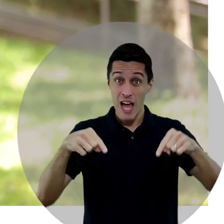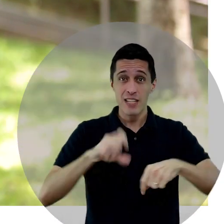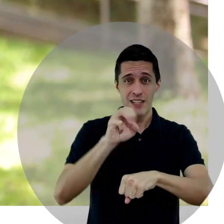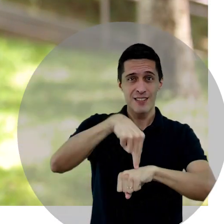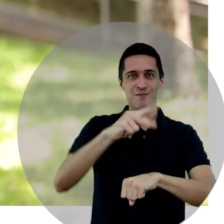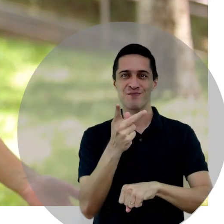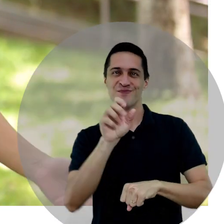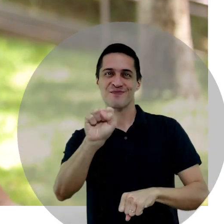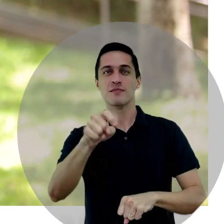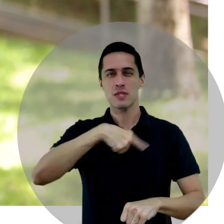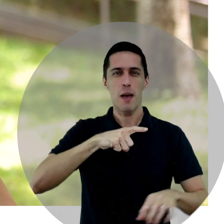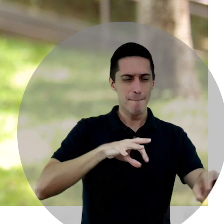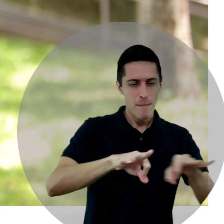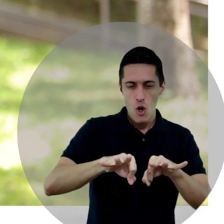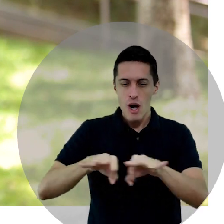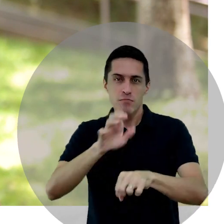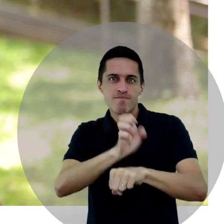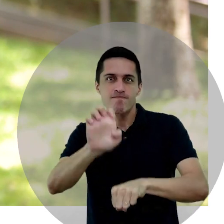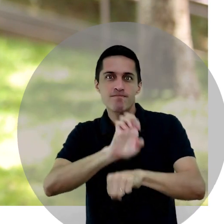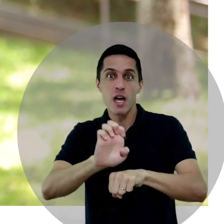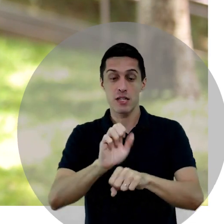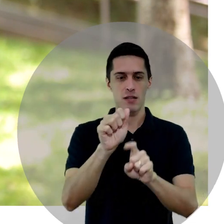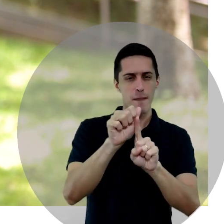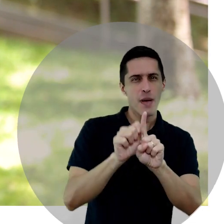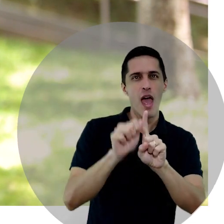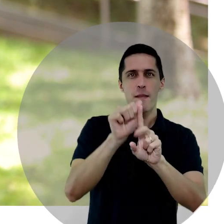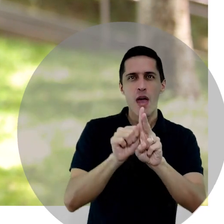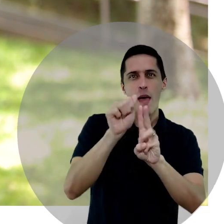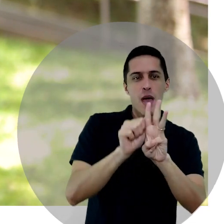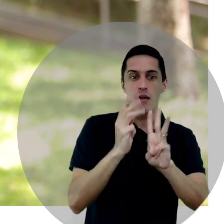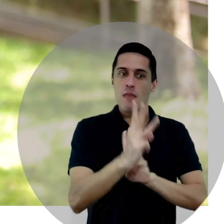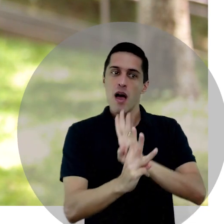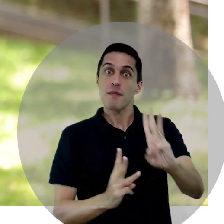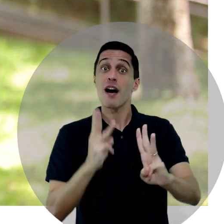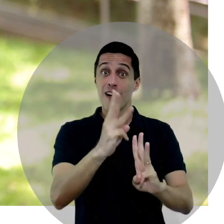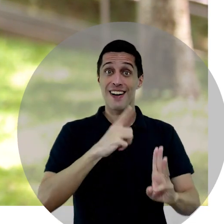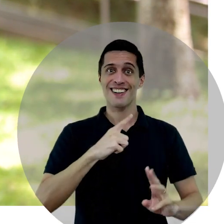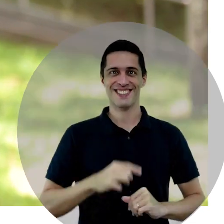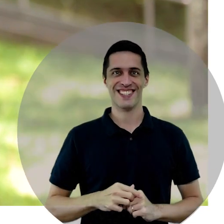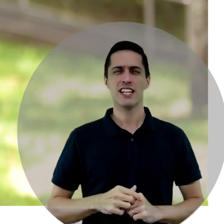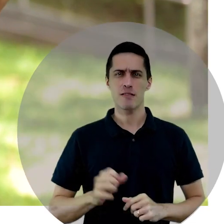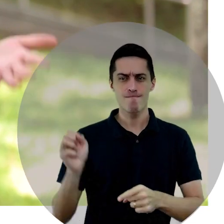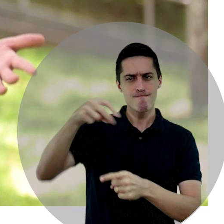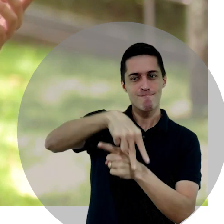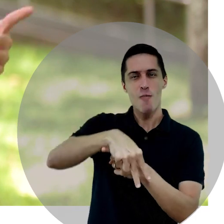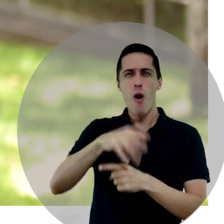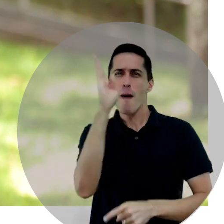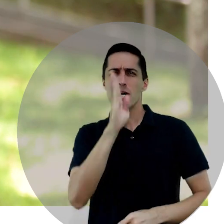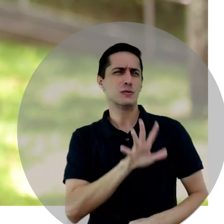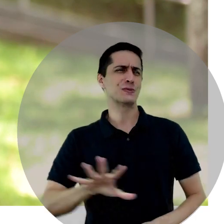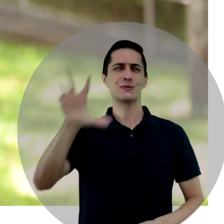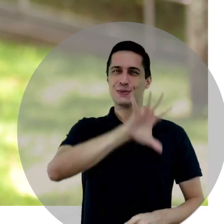na Siemens Healthineers, desenvolvemos um programa de estágio durante o ano todo que ocorre a mais ou menos a cada 3 meses, cheio de vagas